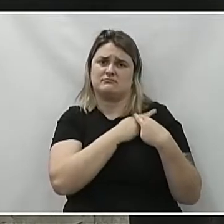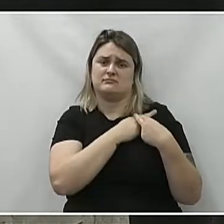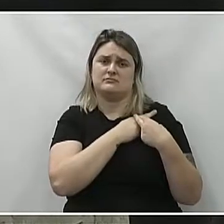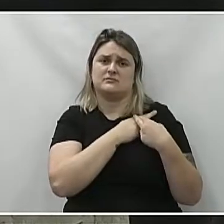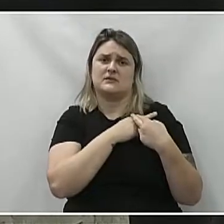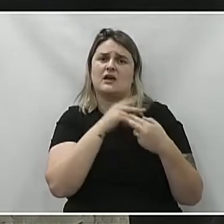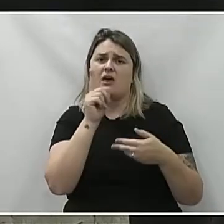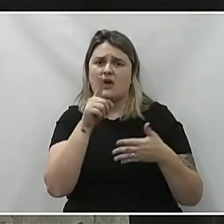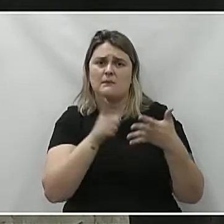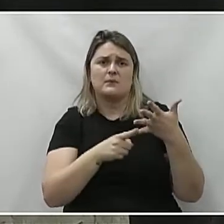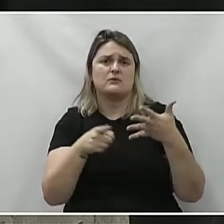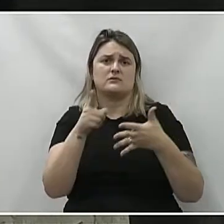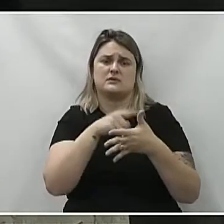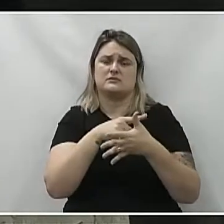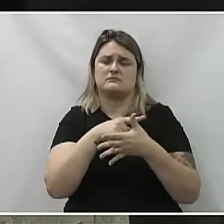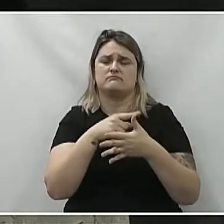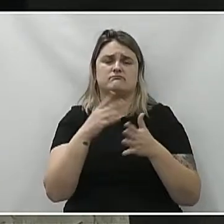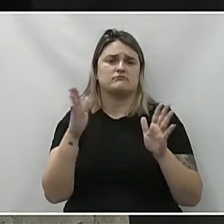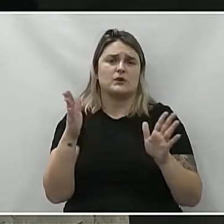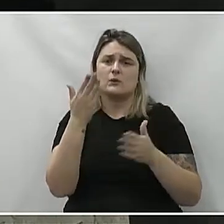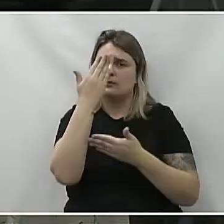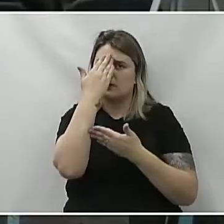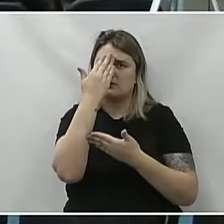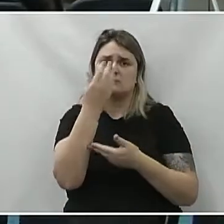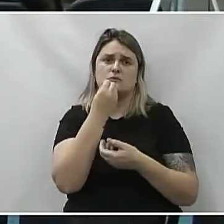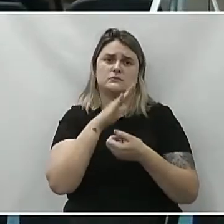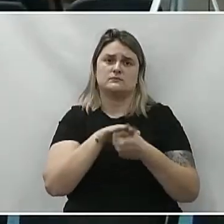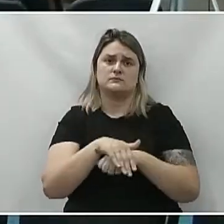trate com prioridade. Seria isso, boa noite.